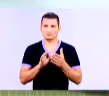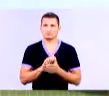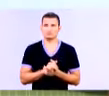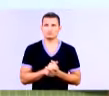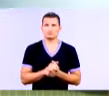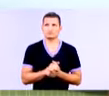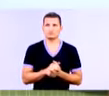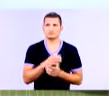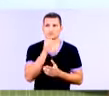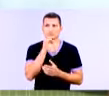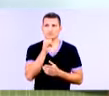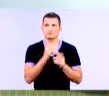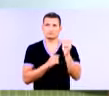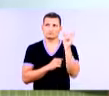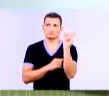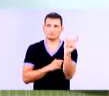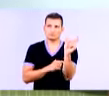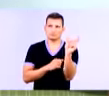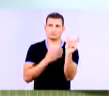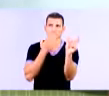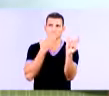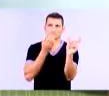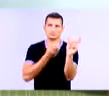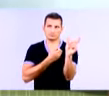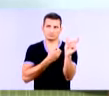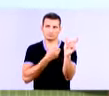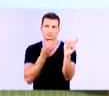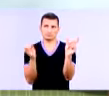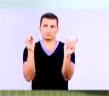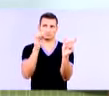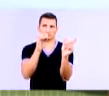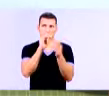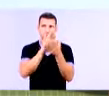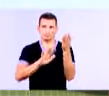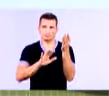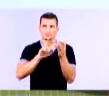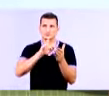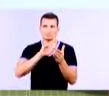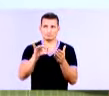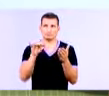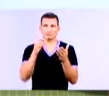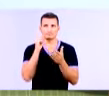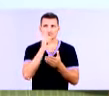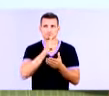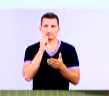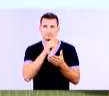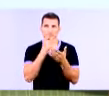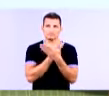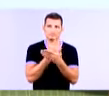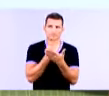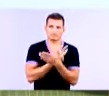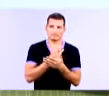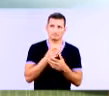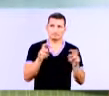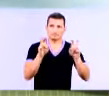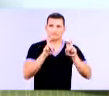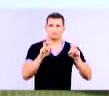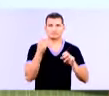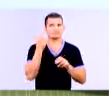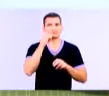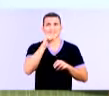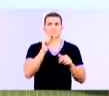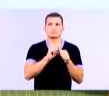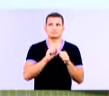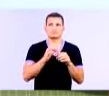declaro uma variável do tipo número e eu coloco um texto, vai dar erro. O computador não vai conseguir realizar essa operação, como o